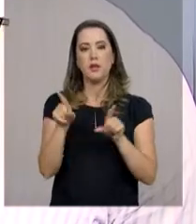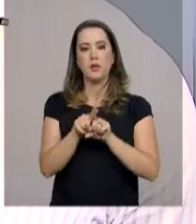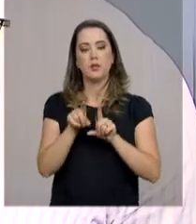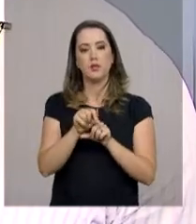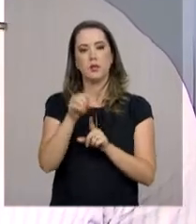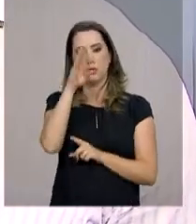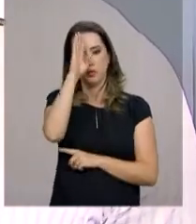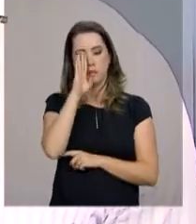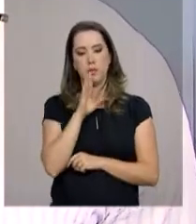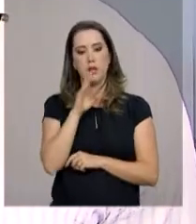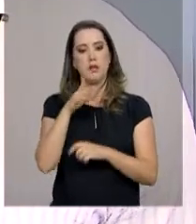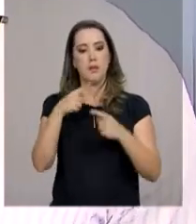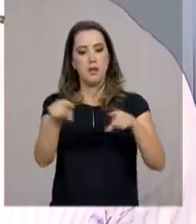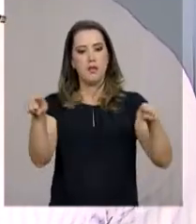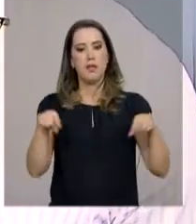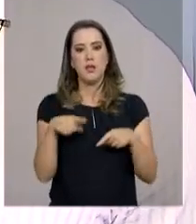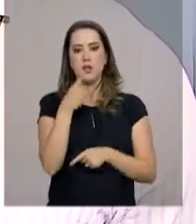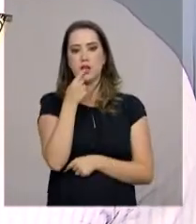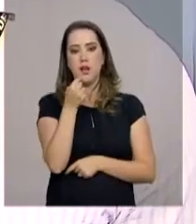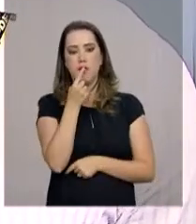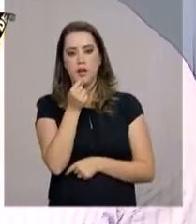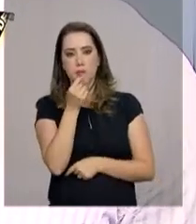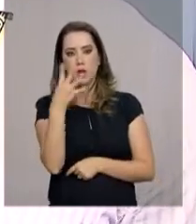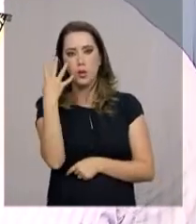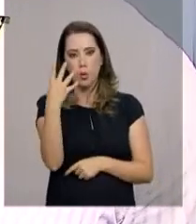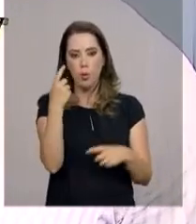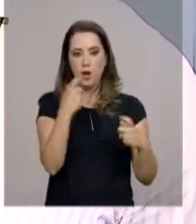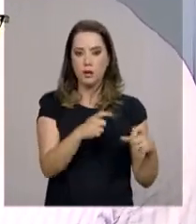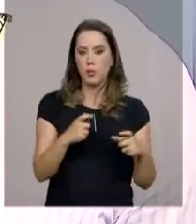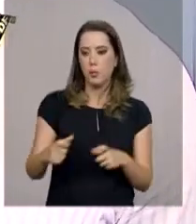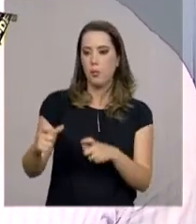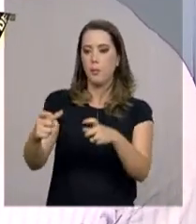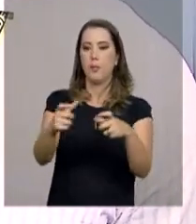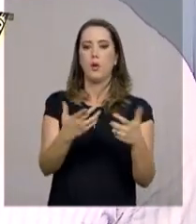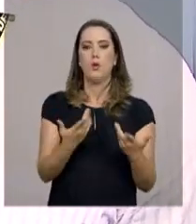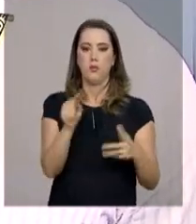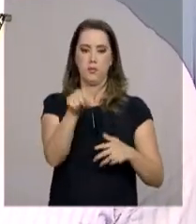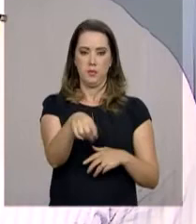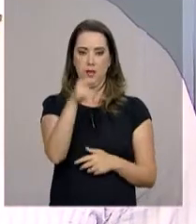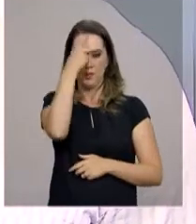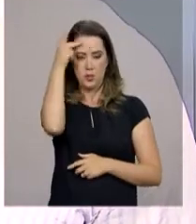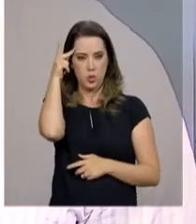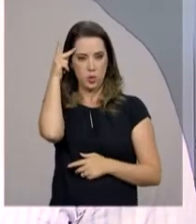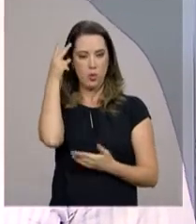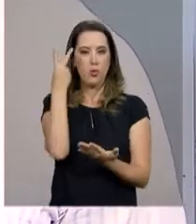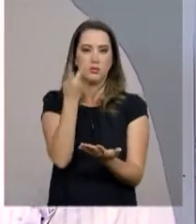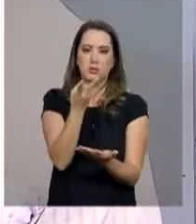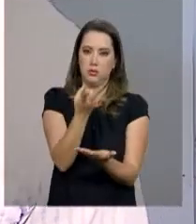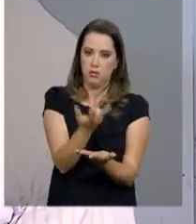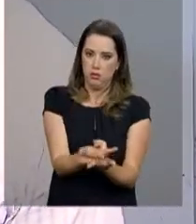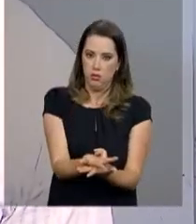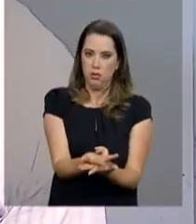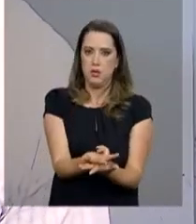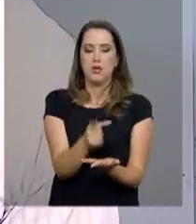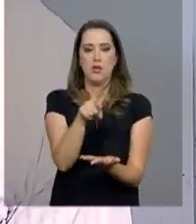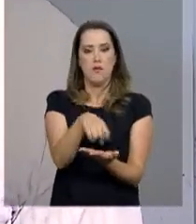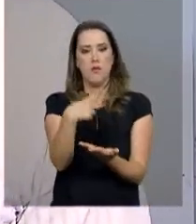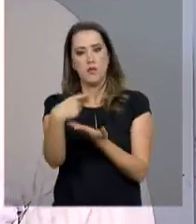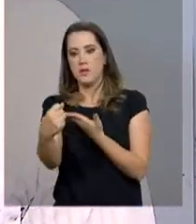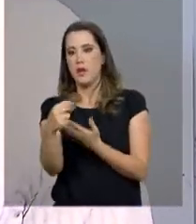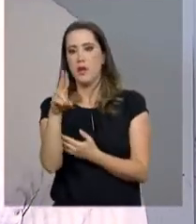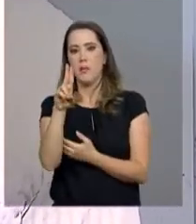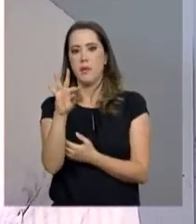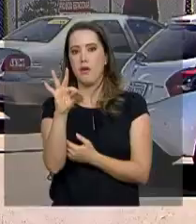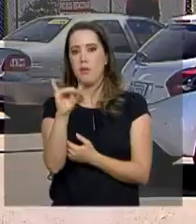sala vermelha que nós chamamos com quatro leitos os pacientes mais graves que necessariamente eles vão sair daqui o proteína ou